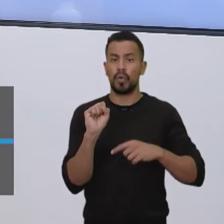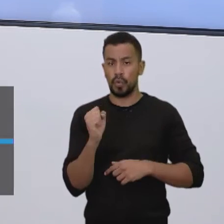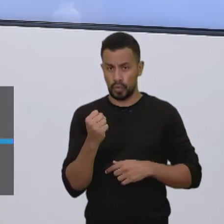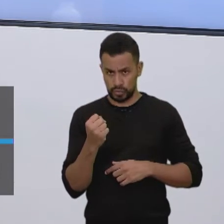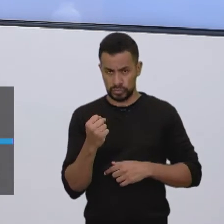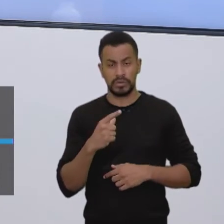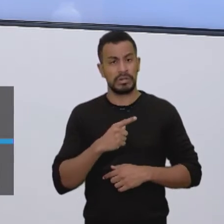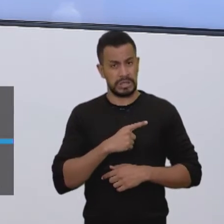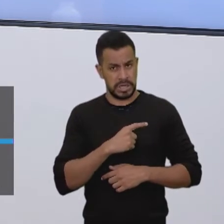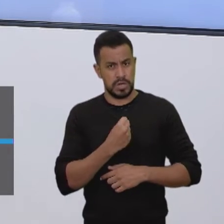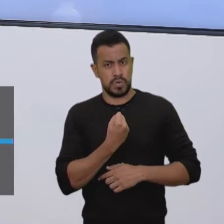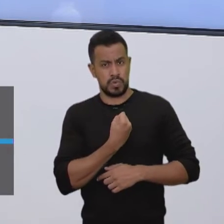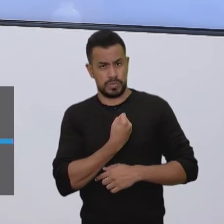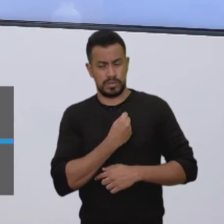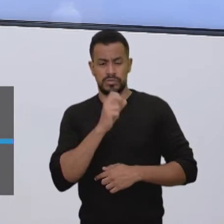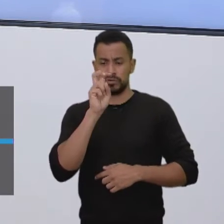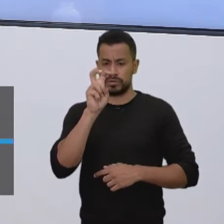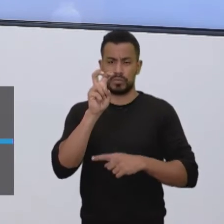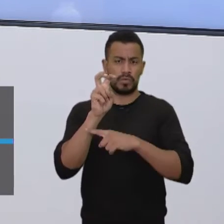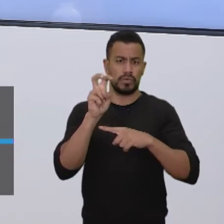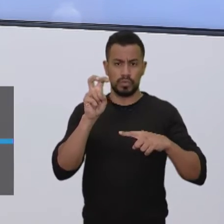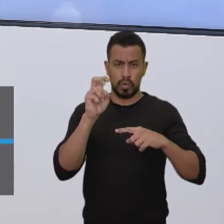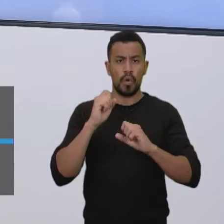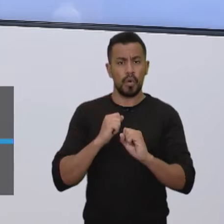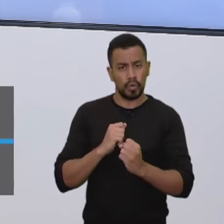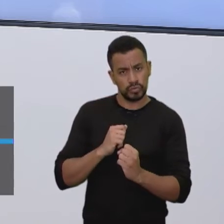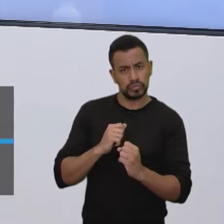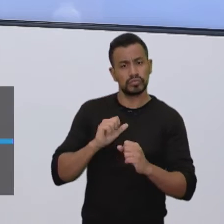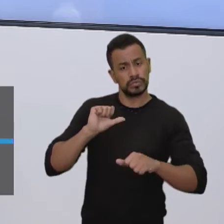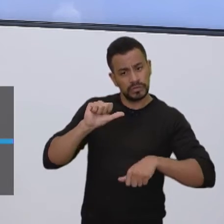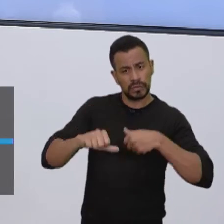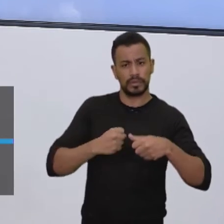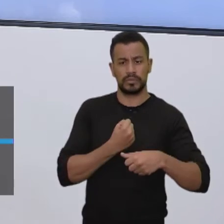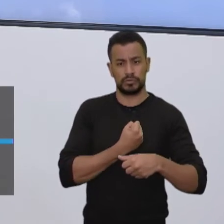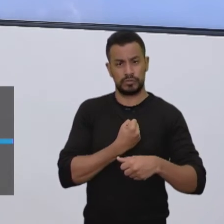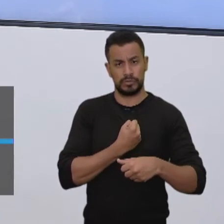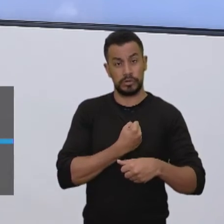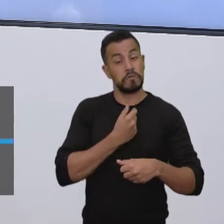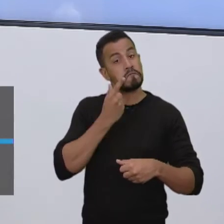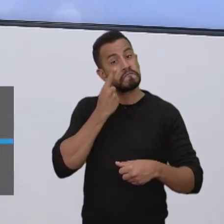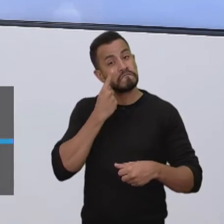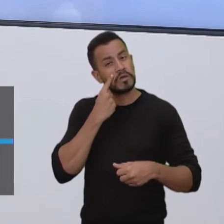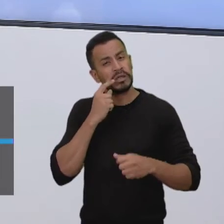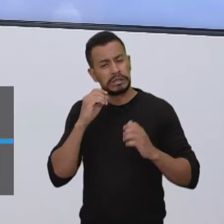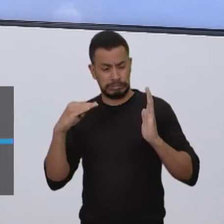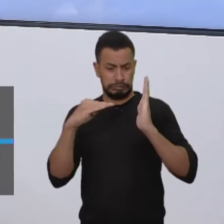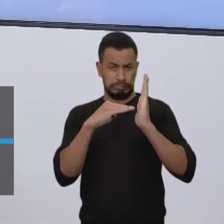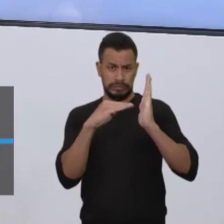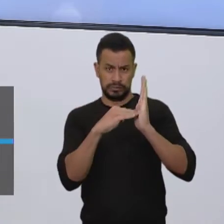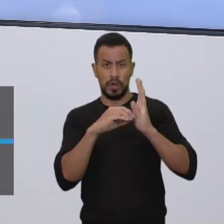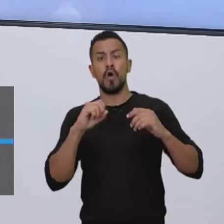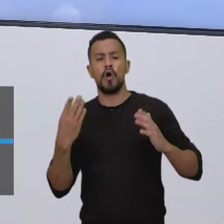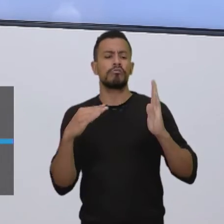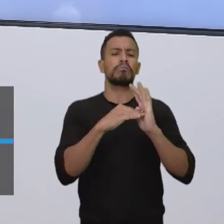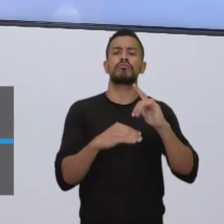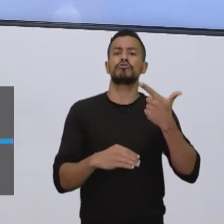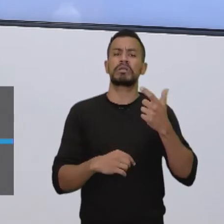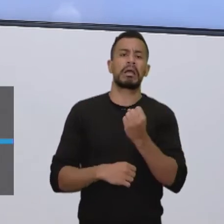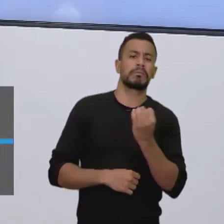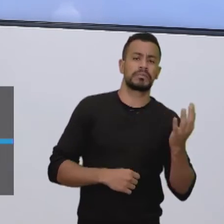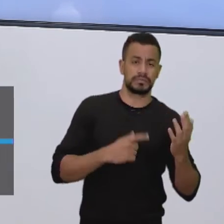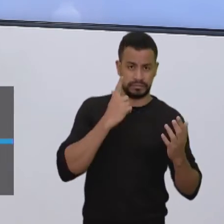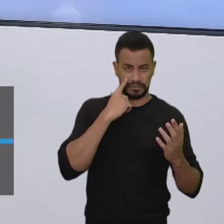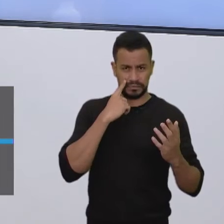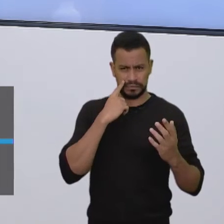racional 5/8 e quero transformar ele num número com vírgula. Será que vai dar decimal exato? Será que dá dízima? Só olhando eu consigo descobrir?